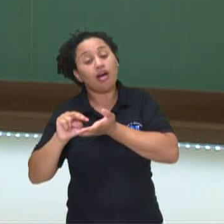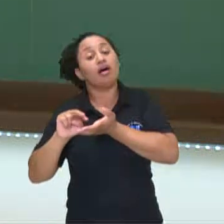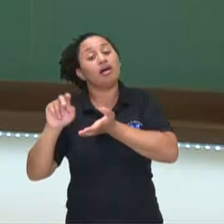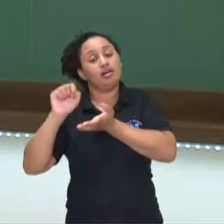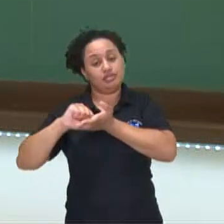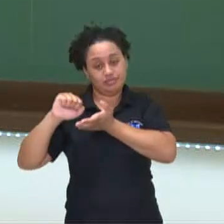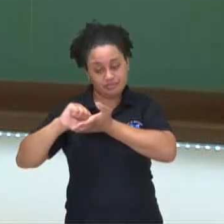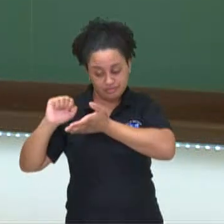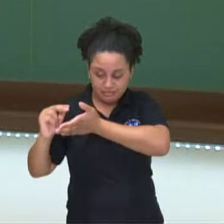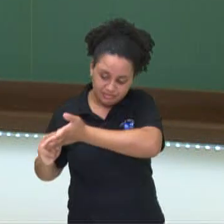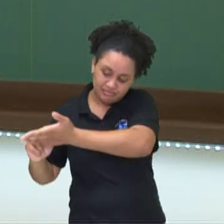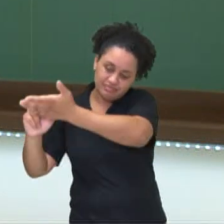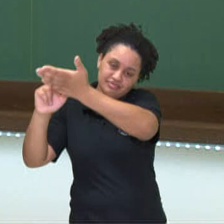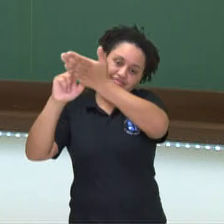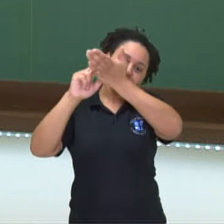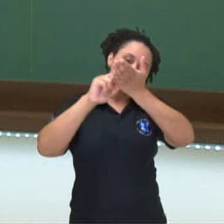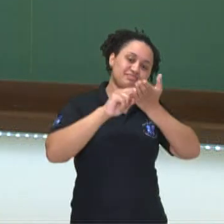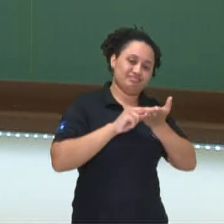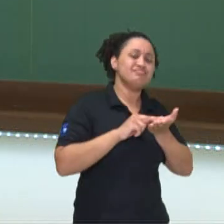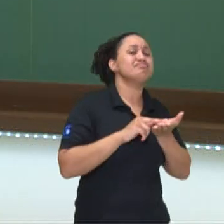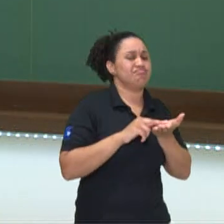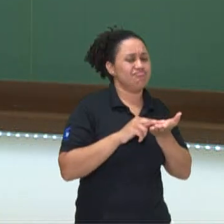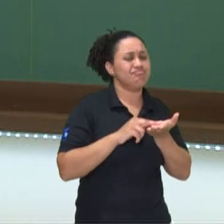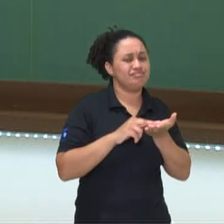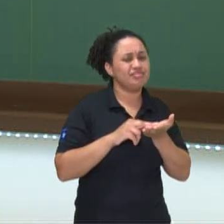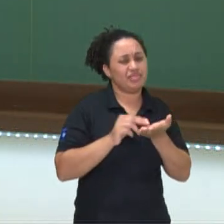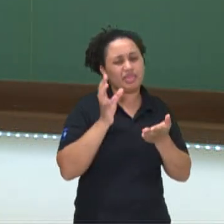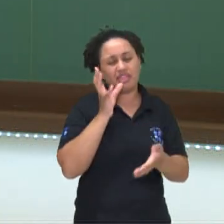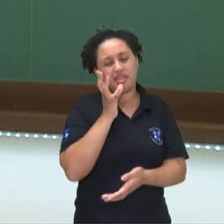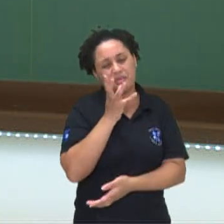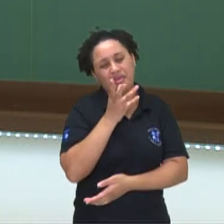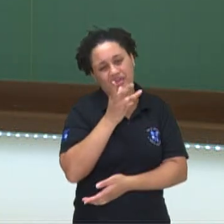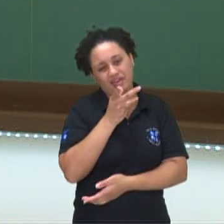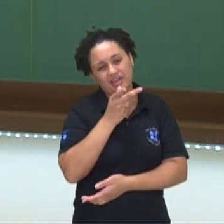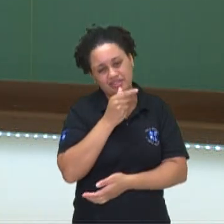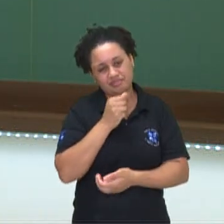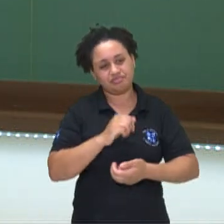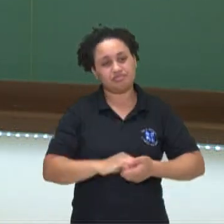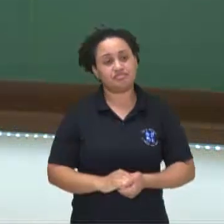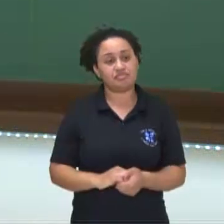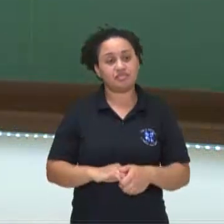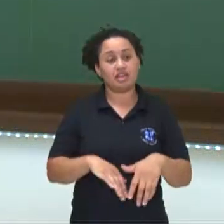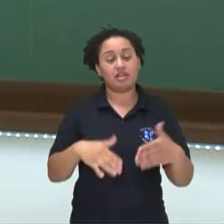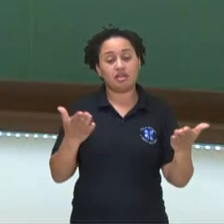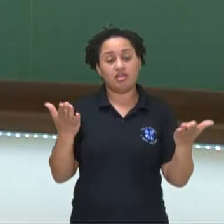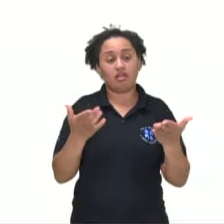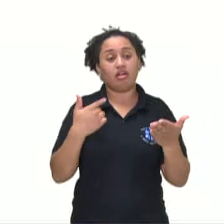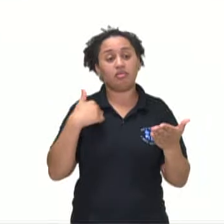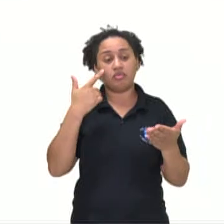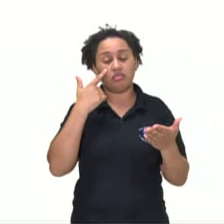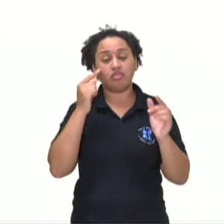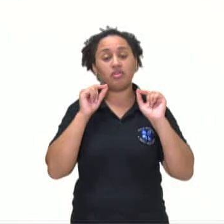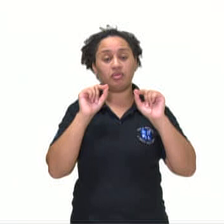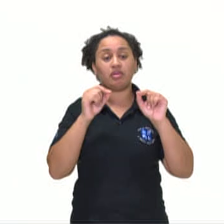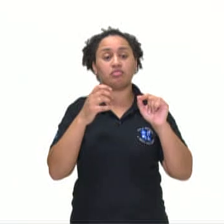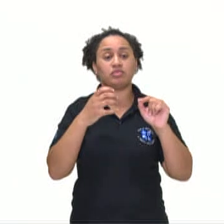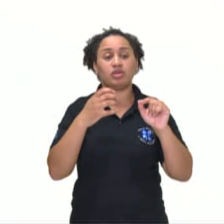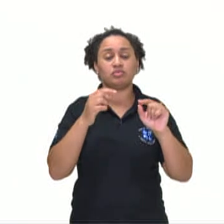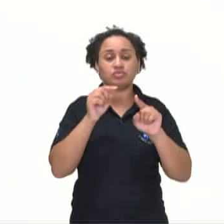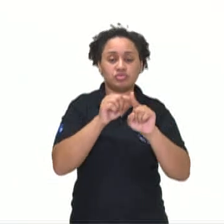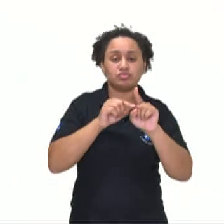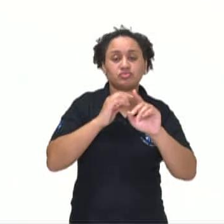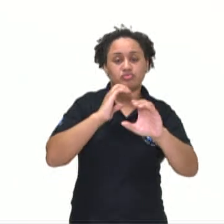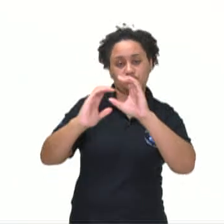uma resposta de volta para você. O quanto tempo isso demorava. Agora acompanhe aqui na tela que os meios de